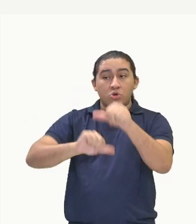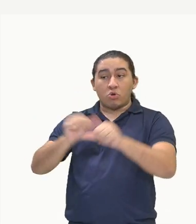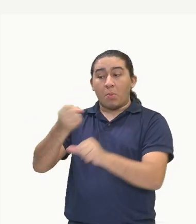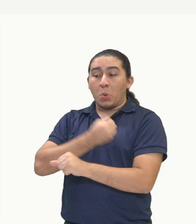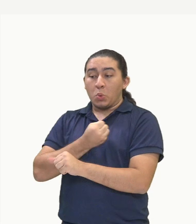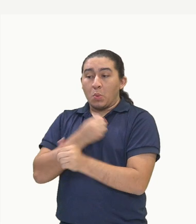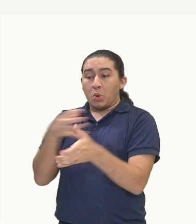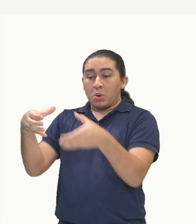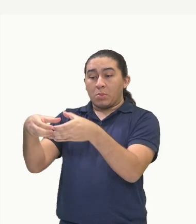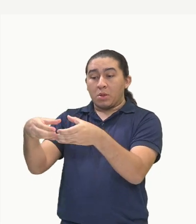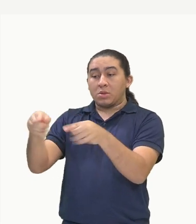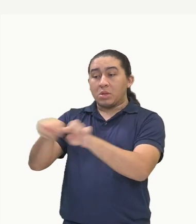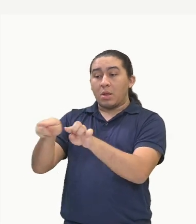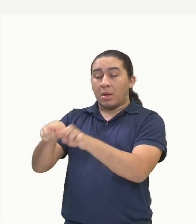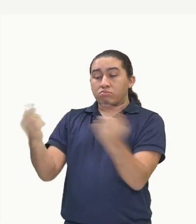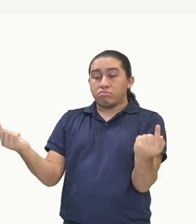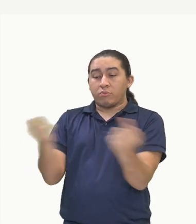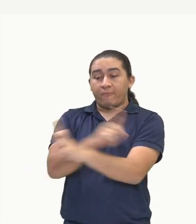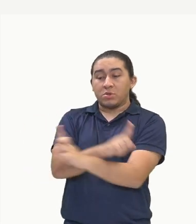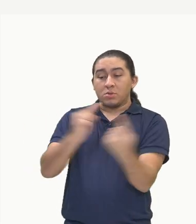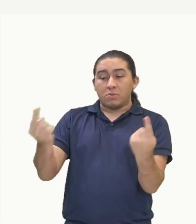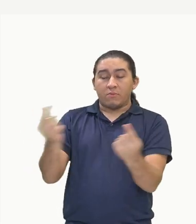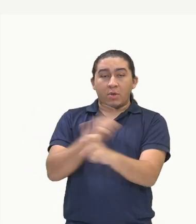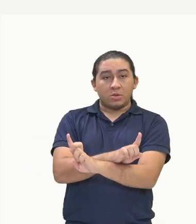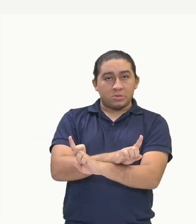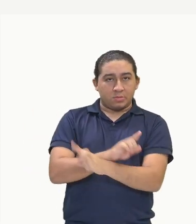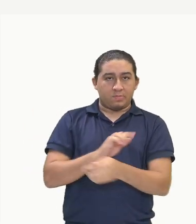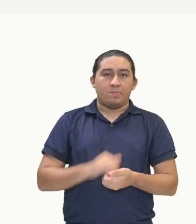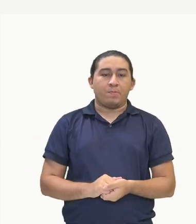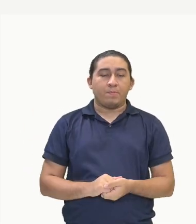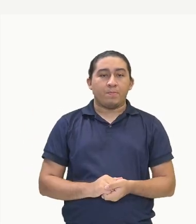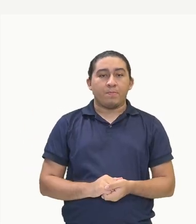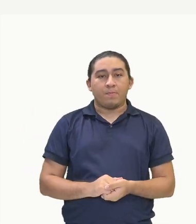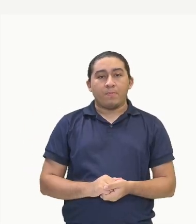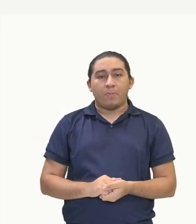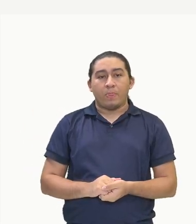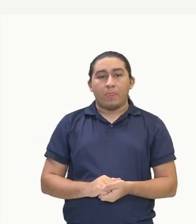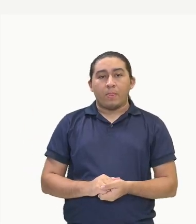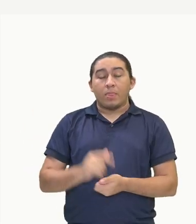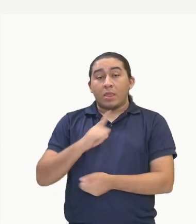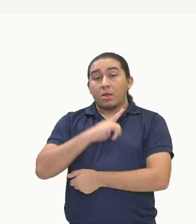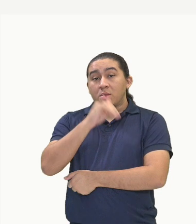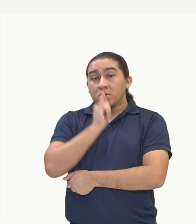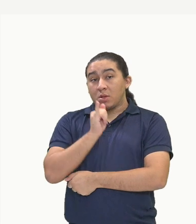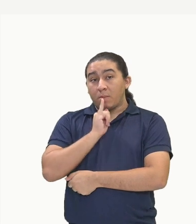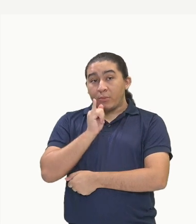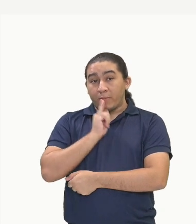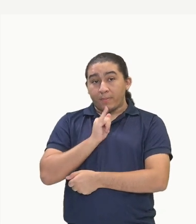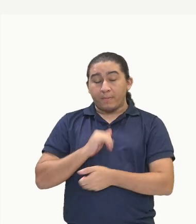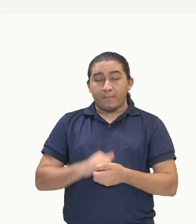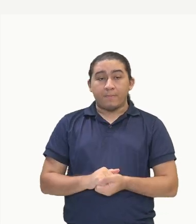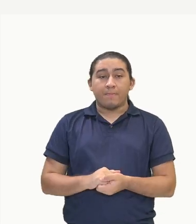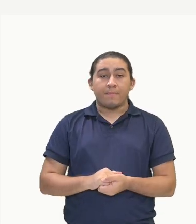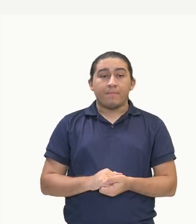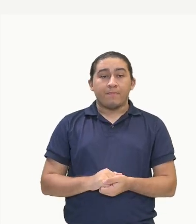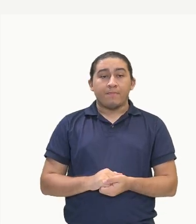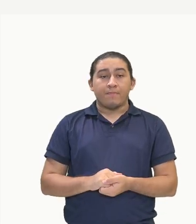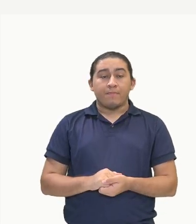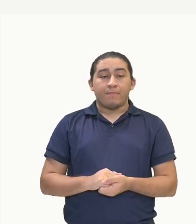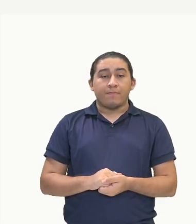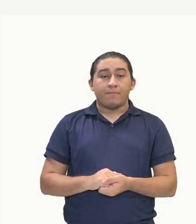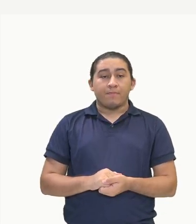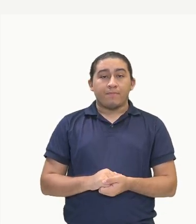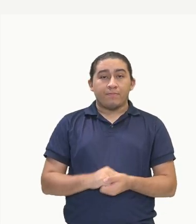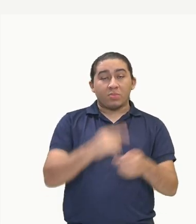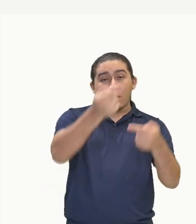fração. Vamos resolver alguns exemplos aqui juntos. Nós temos aqui esses exemplos. Nós vamos escrever cada fração dessa